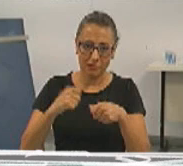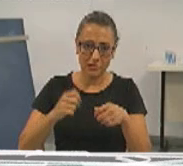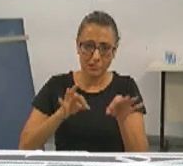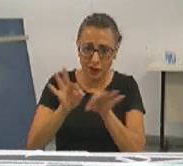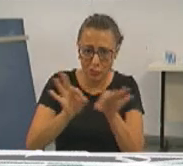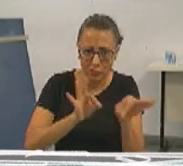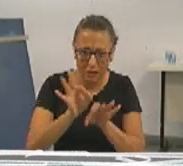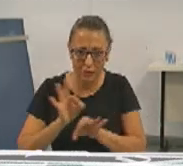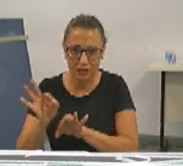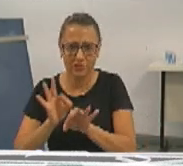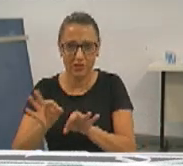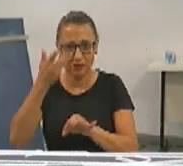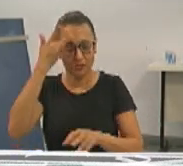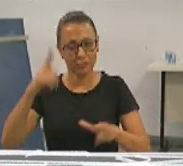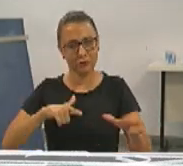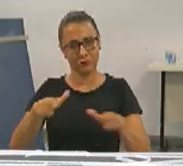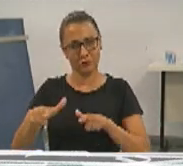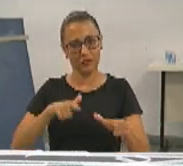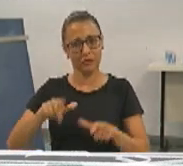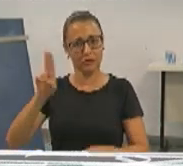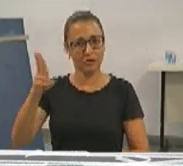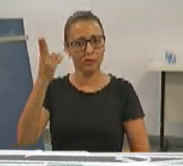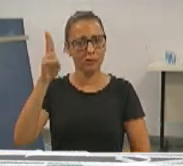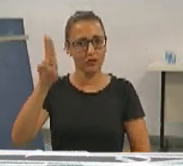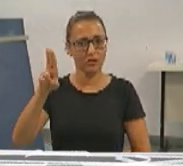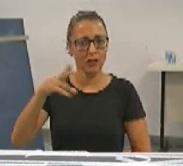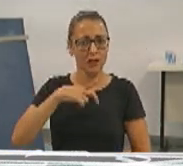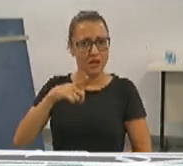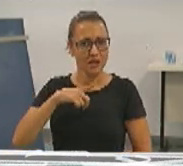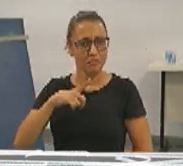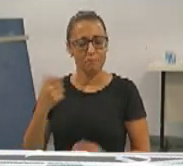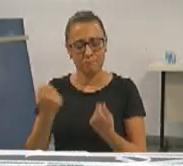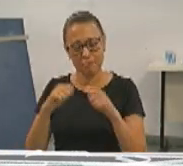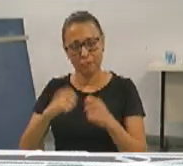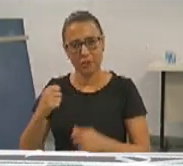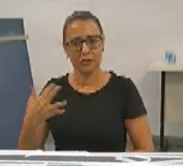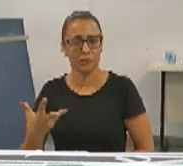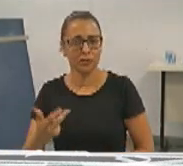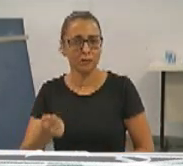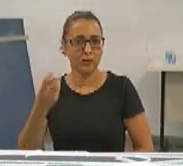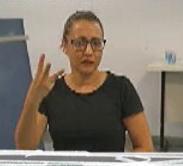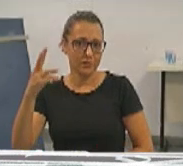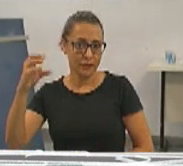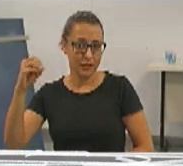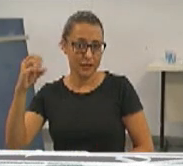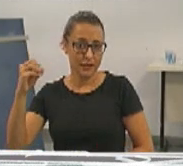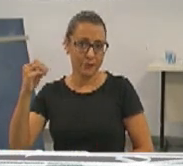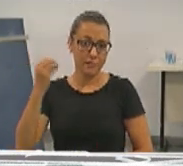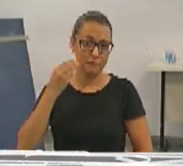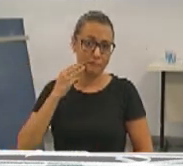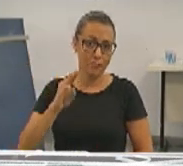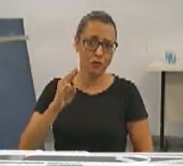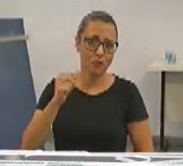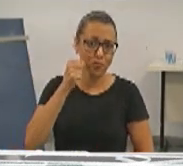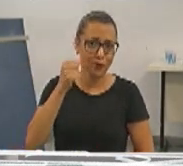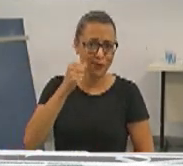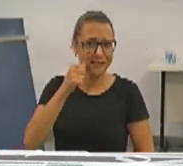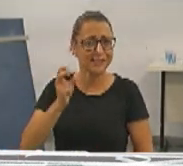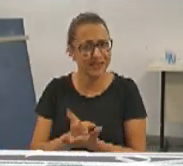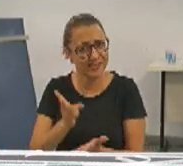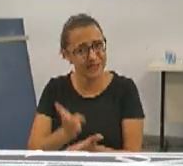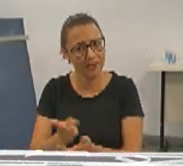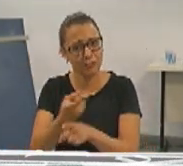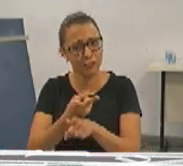colaboradoras e colaboradores que proporcionam um elogiadíssimo atendimento às mais de 300 mulheres que mensalmente buscam assistência ao